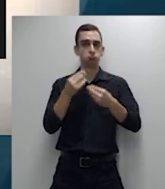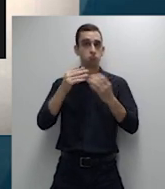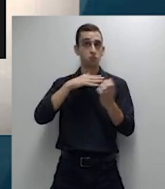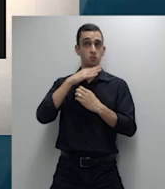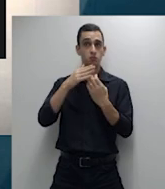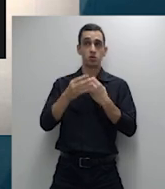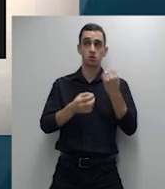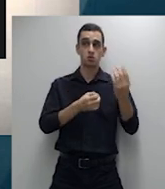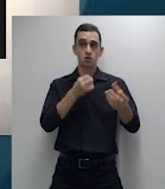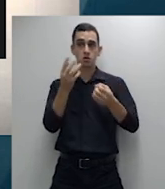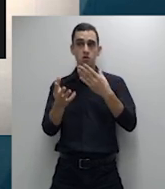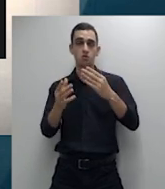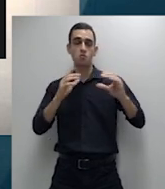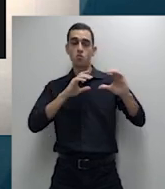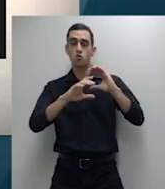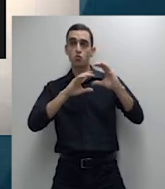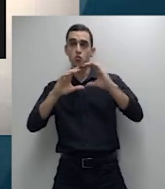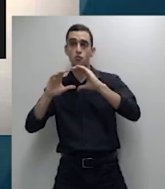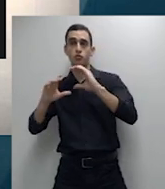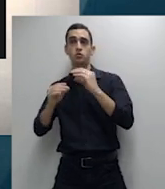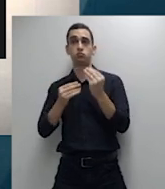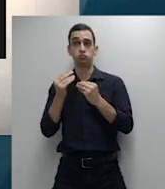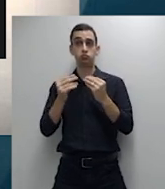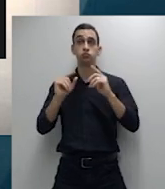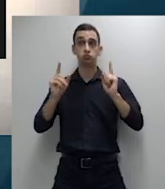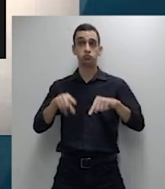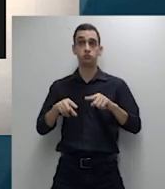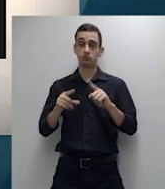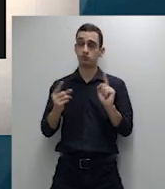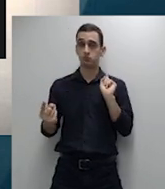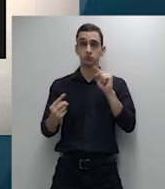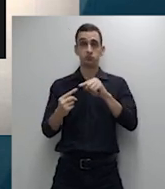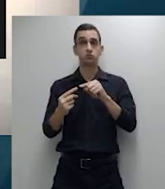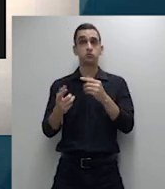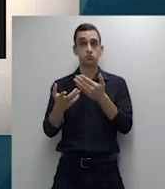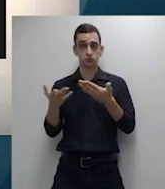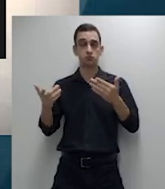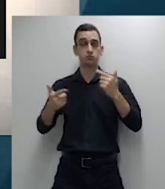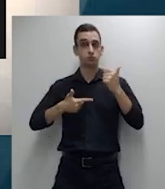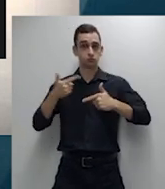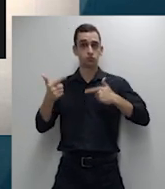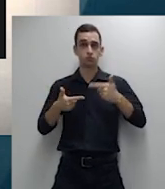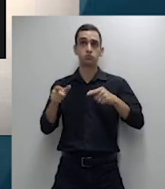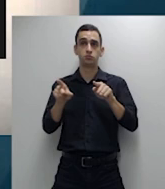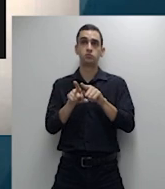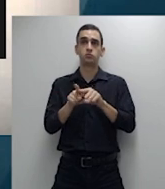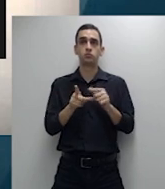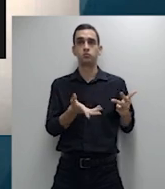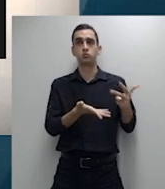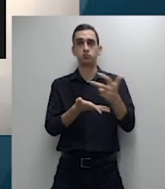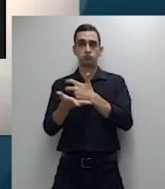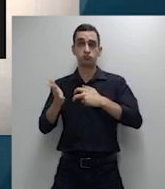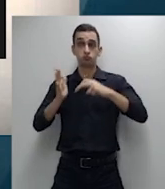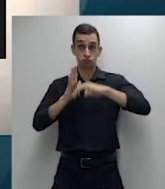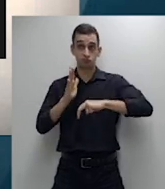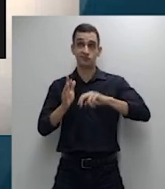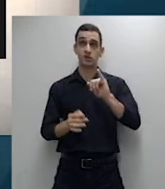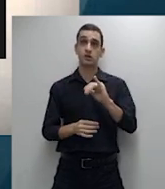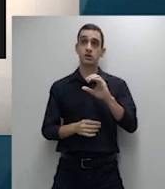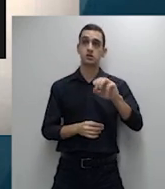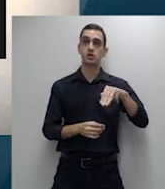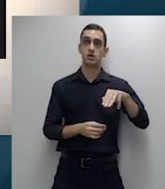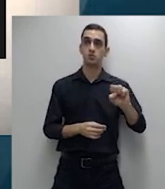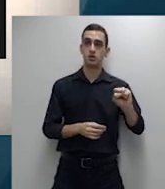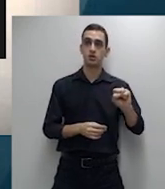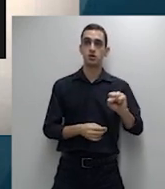que caracteriza o existe comunicação sobre o qual incide o ICMS é em primeira instância